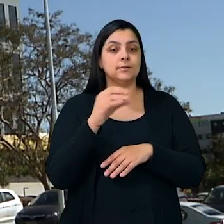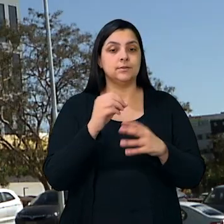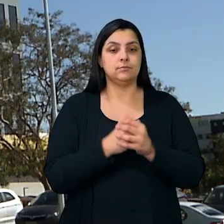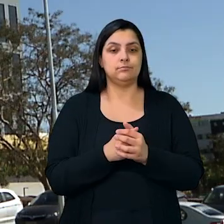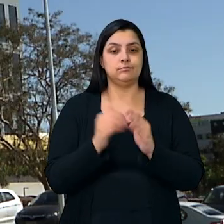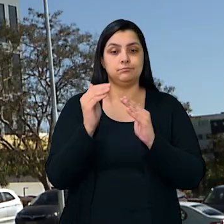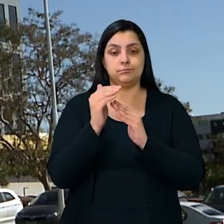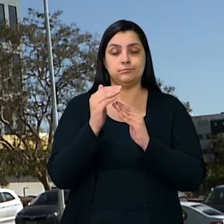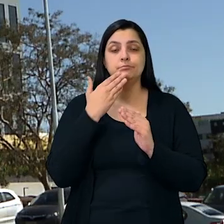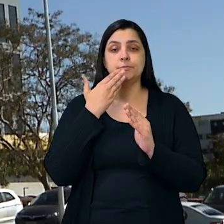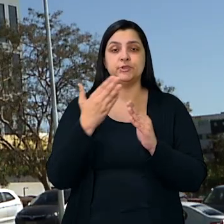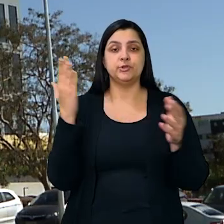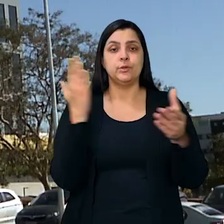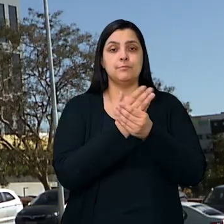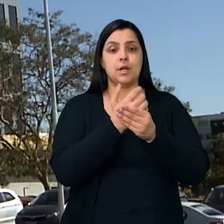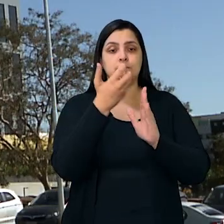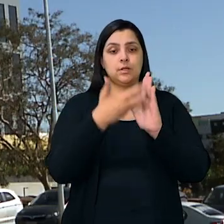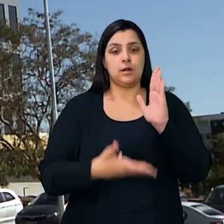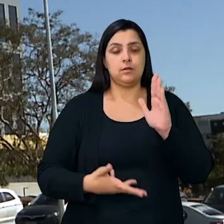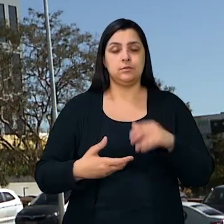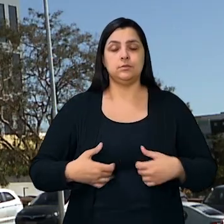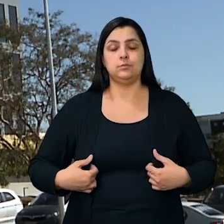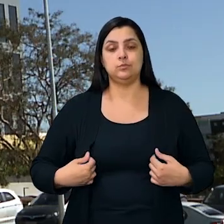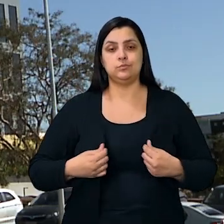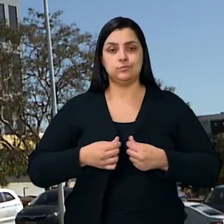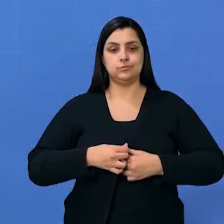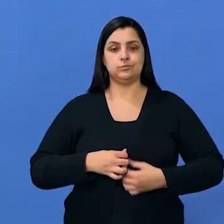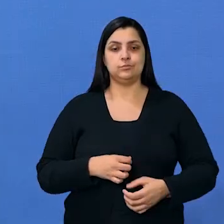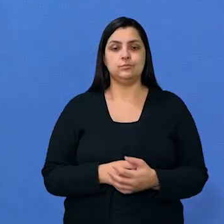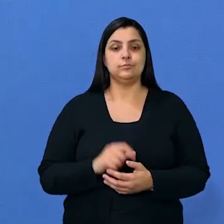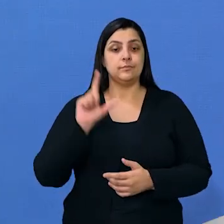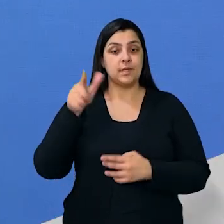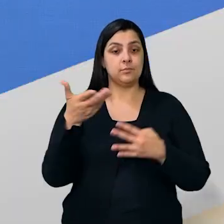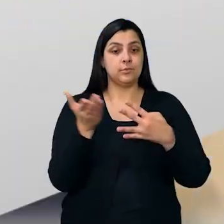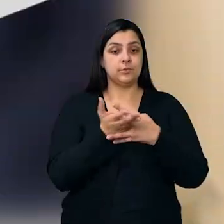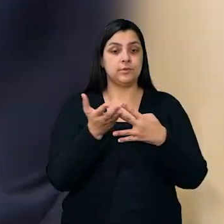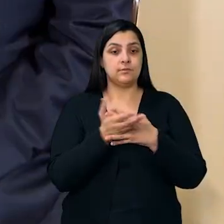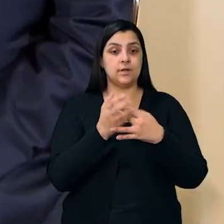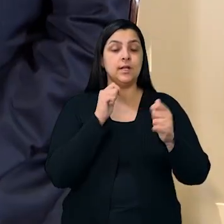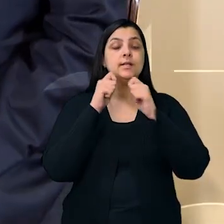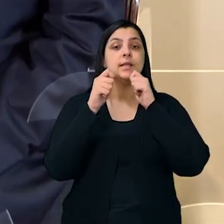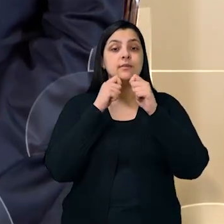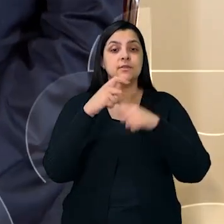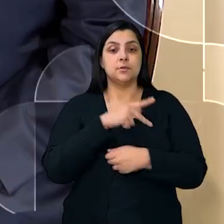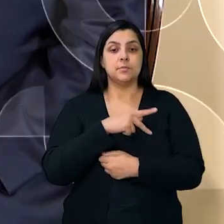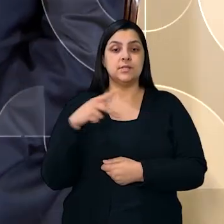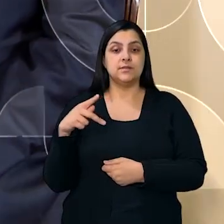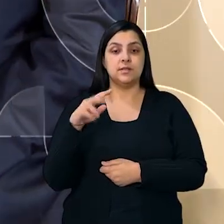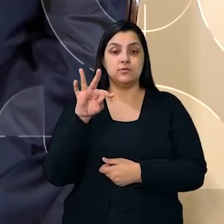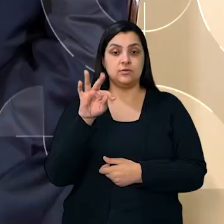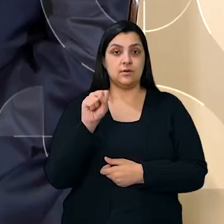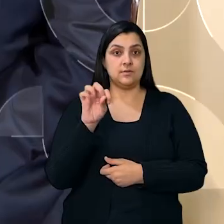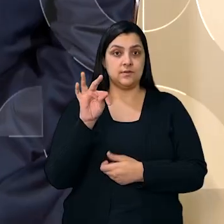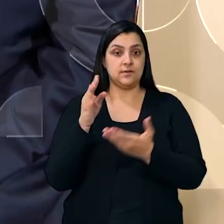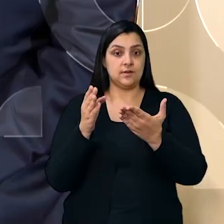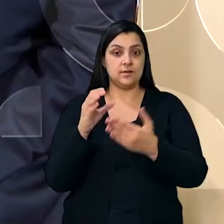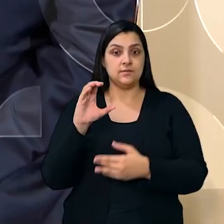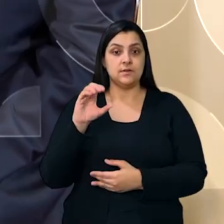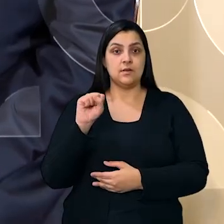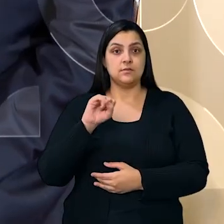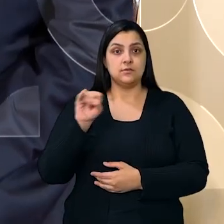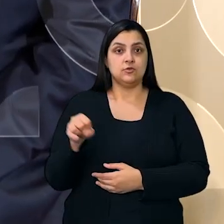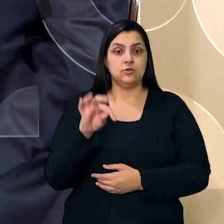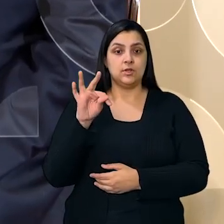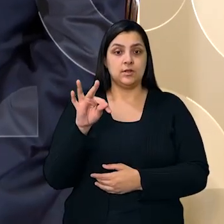Banco do Brasil entrou com embargos declaratórios. No próximo bloco, uma entrevista com o presidente do TST e do